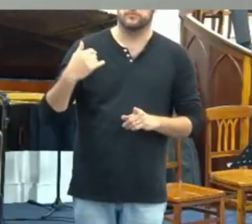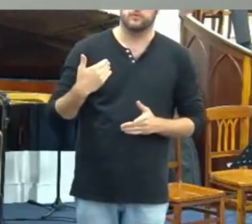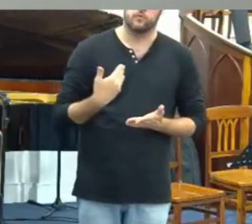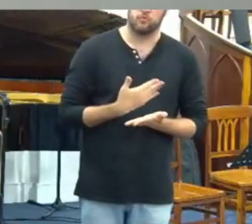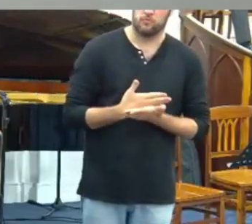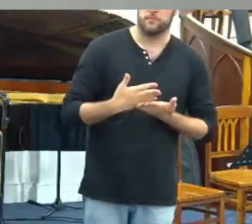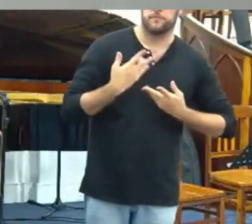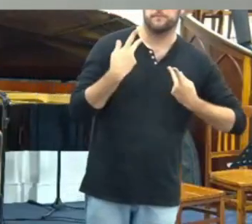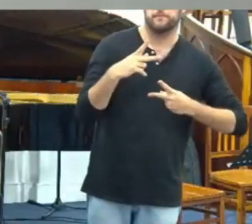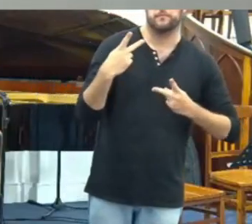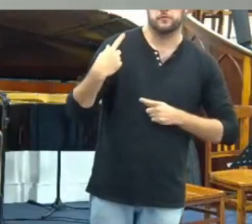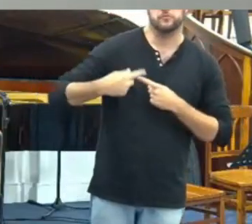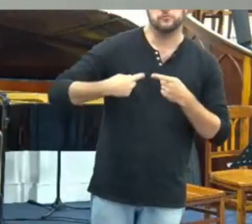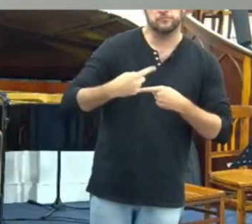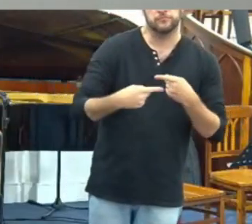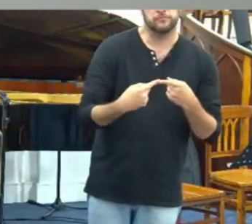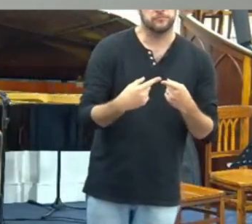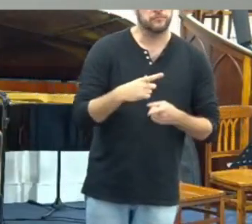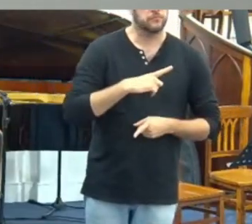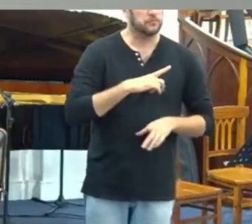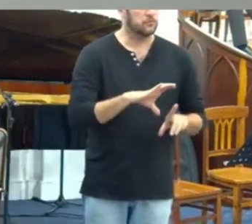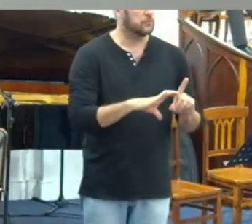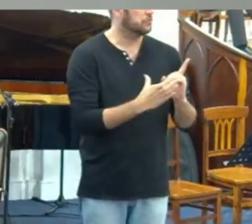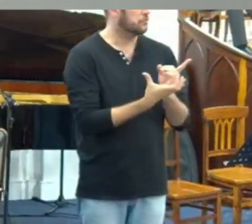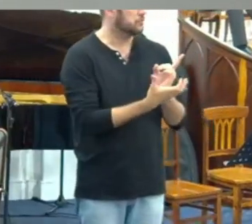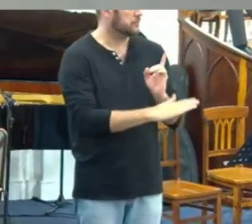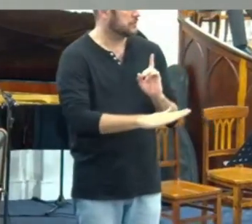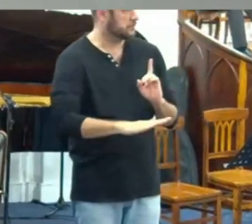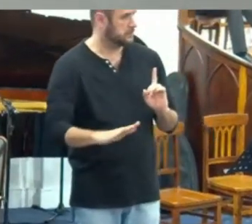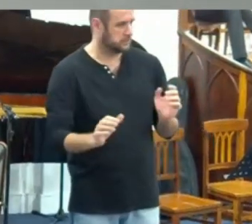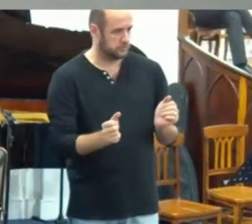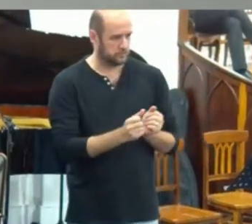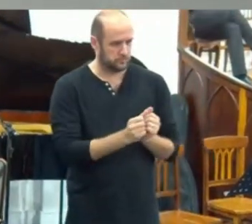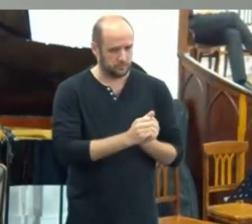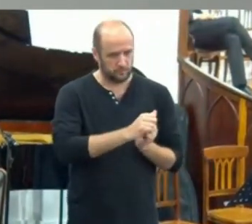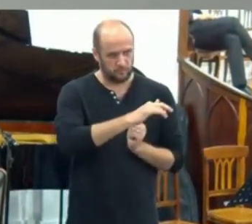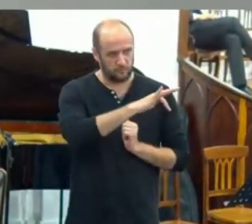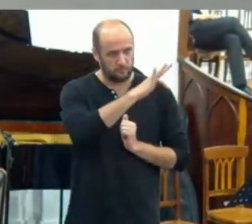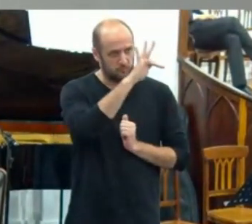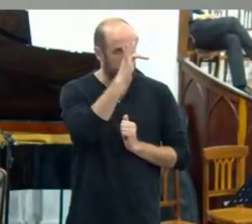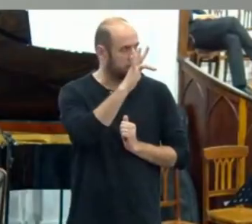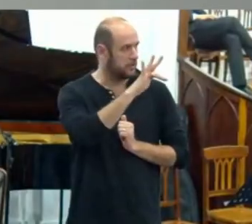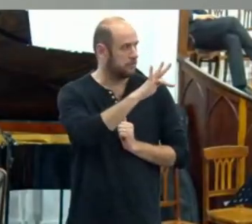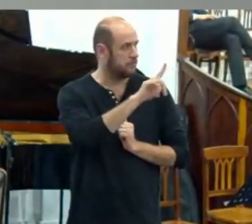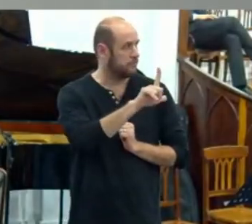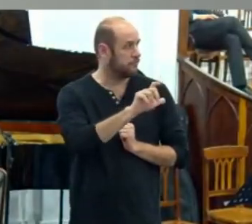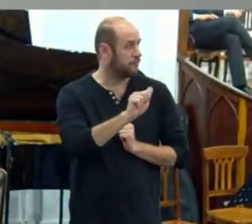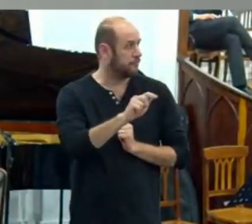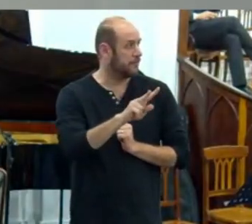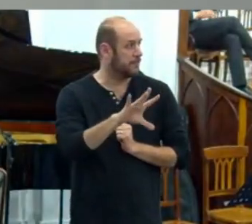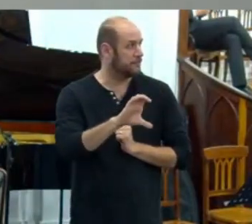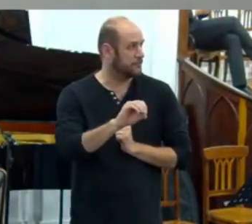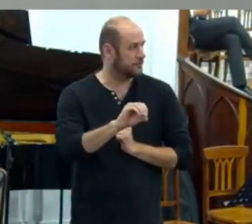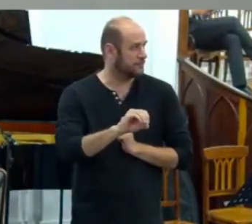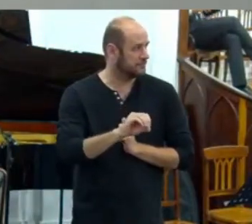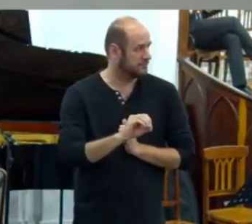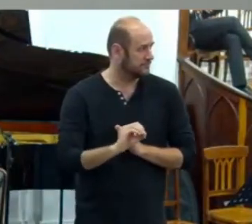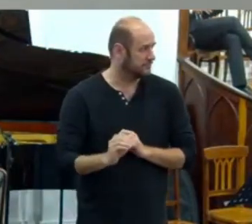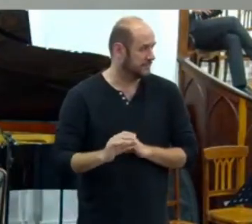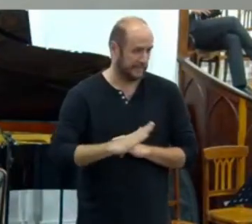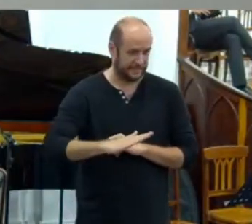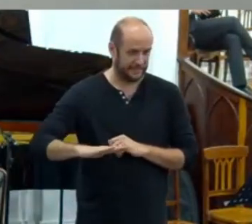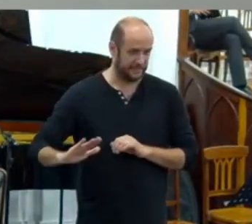o nosso culto infantil, saindo com o diácono Flávio, a Delma. Então todas